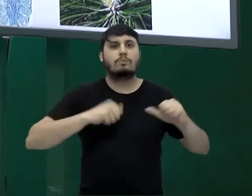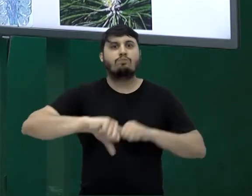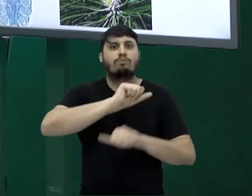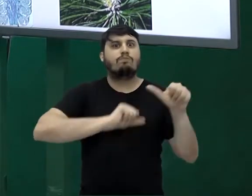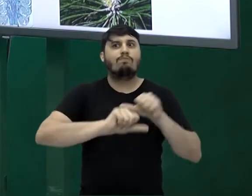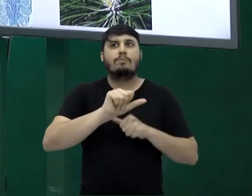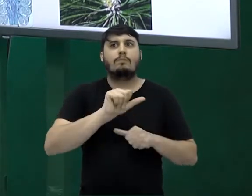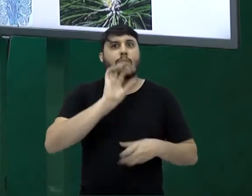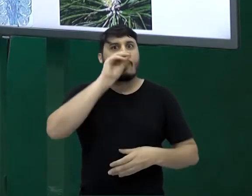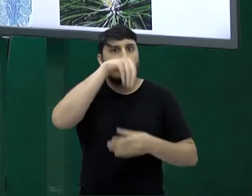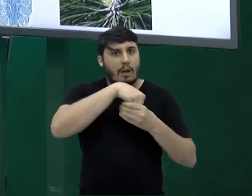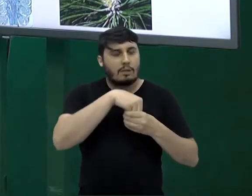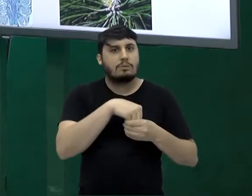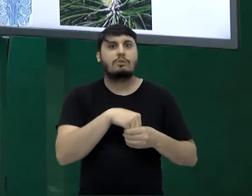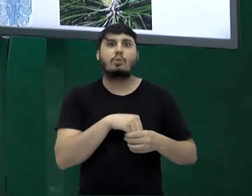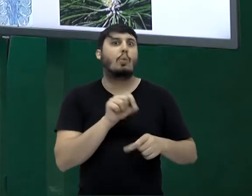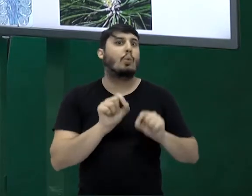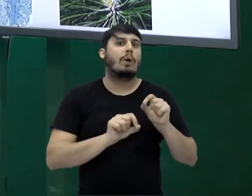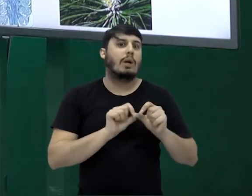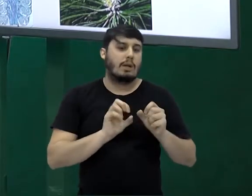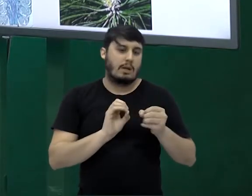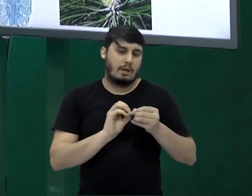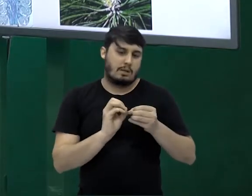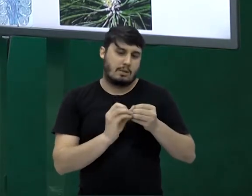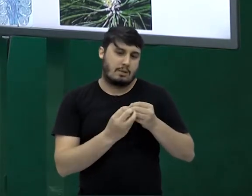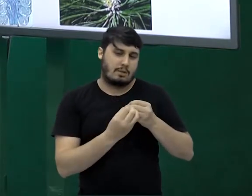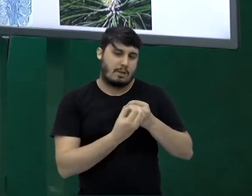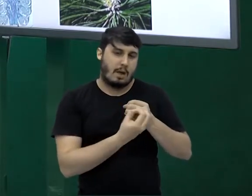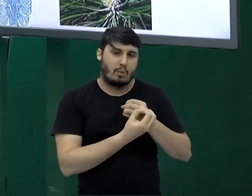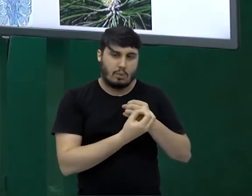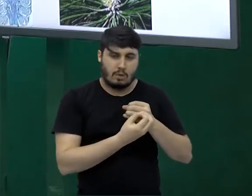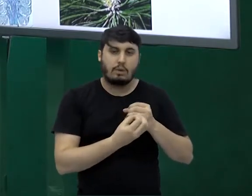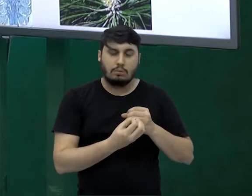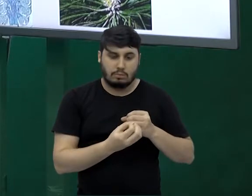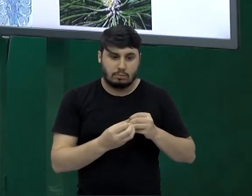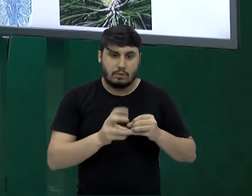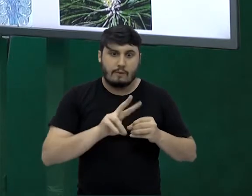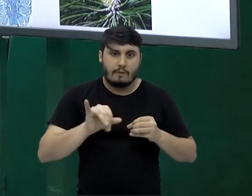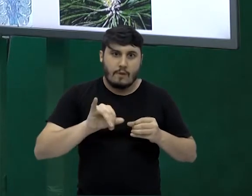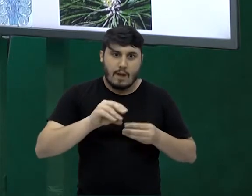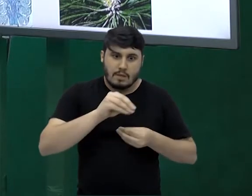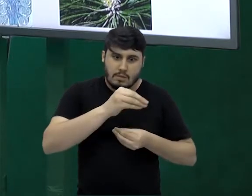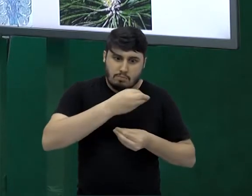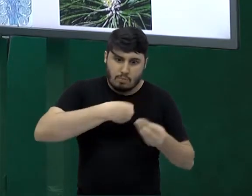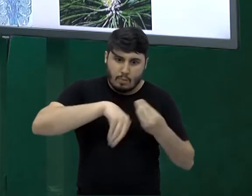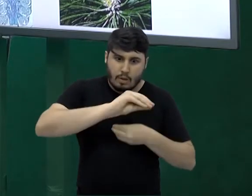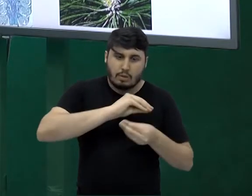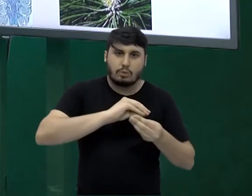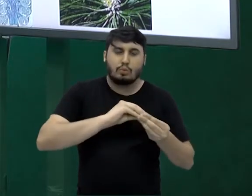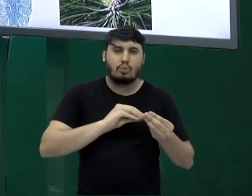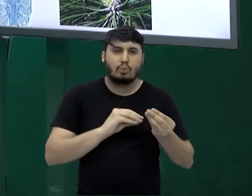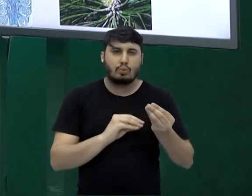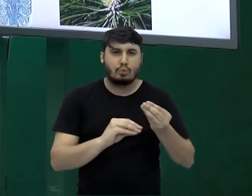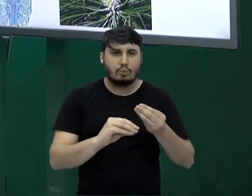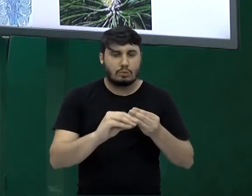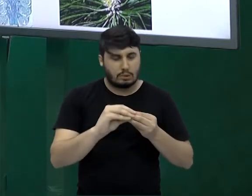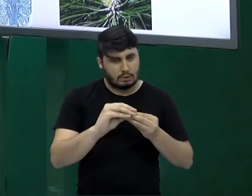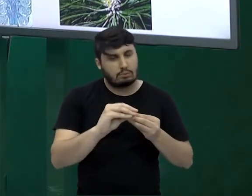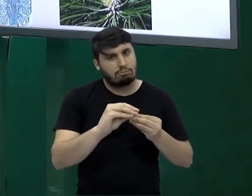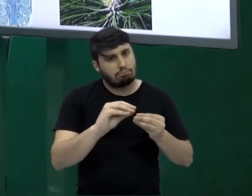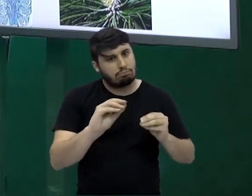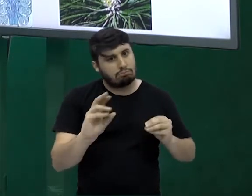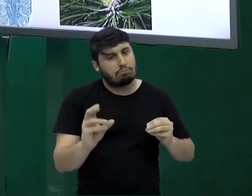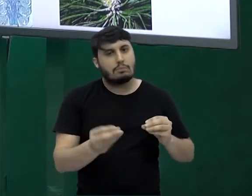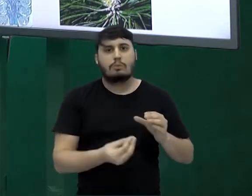se transforma num tubo. Um corredor que vai pegar a célula aqui vegetativa, a célula reprodutiva, e jogar